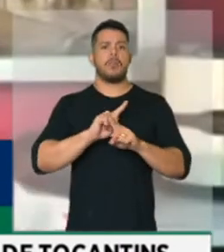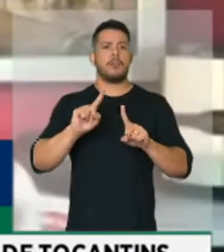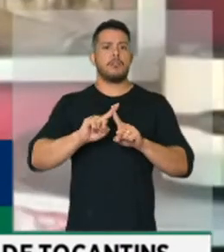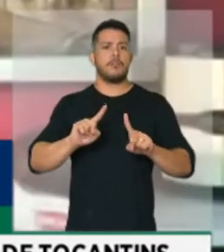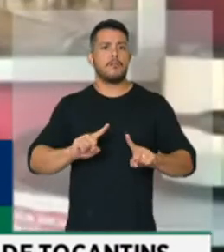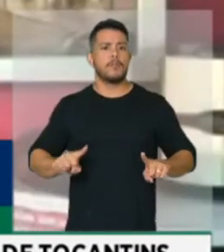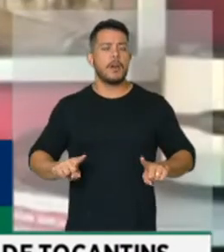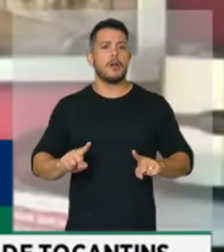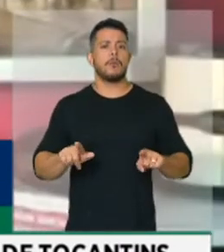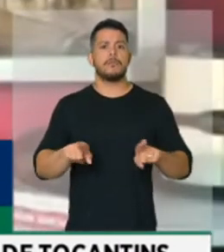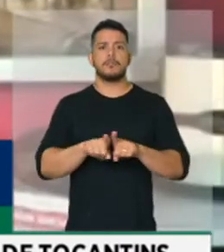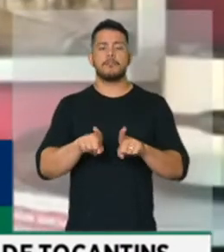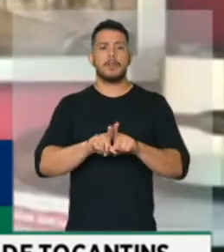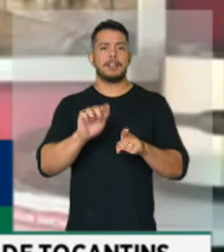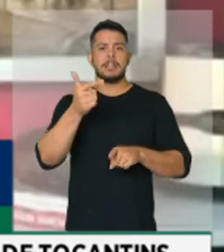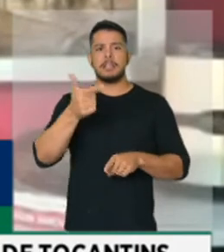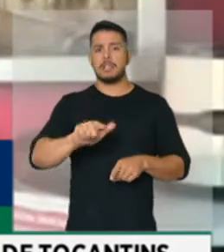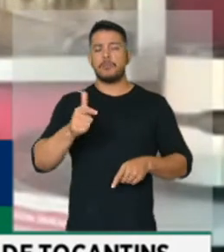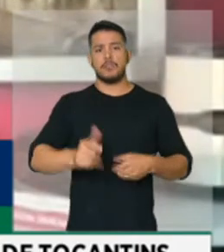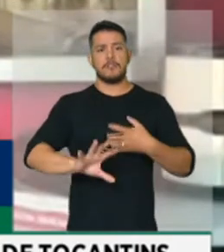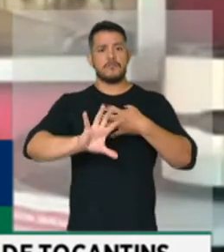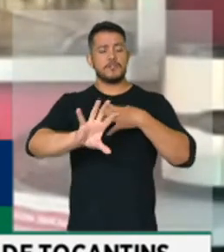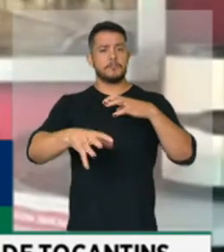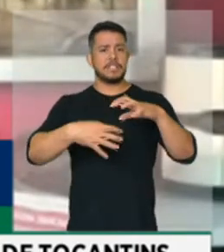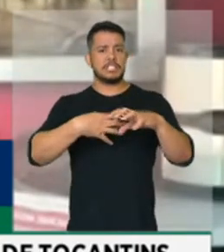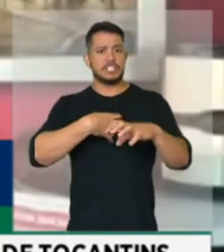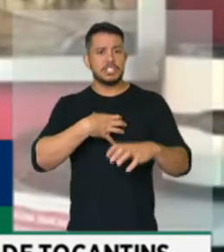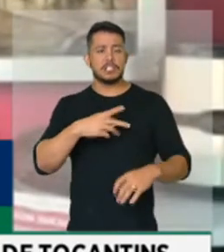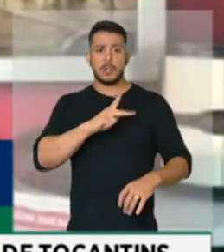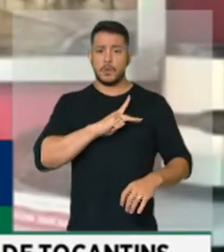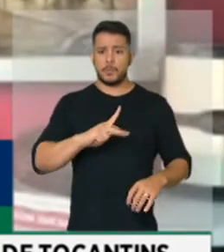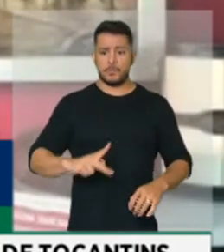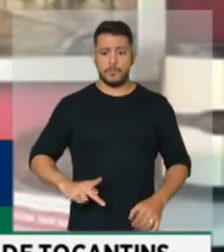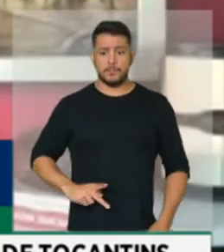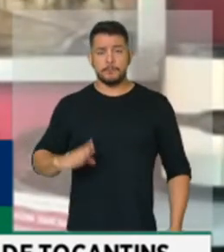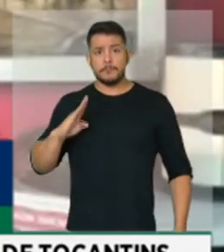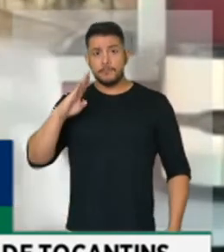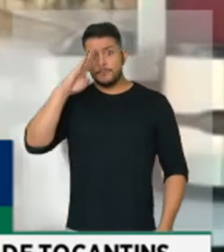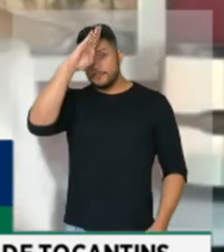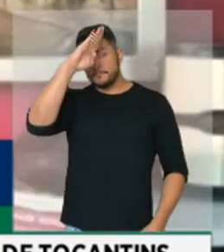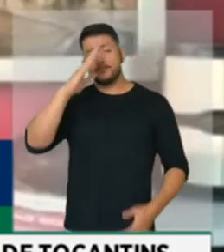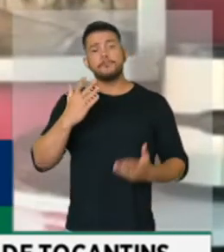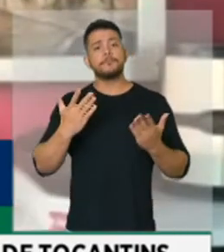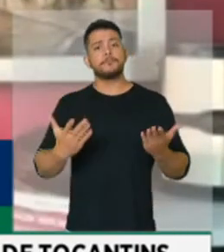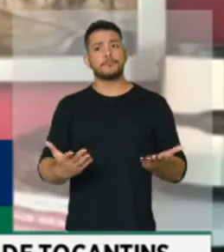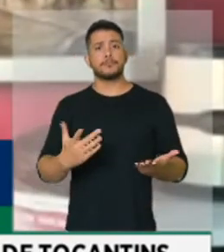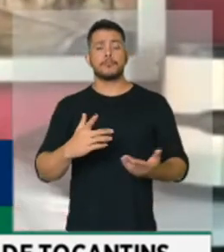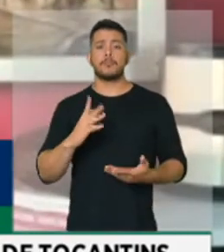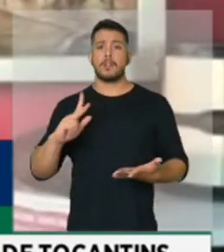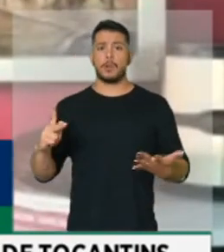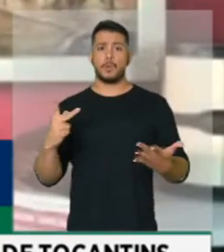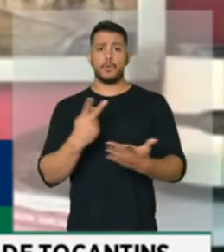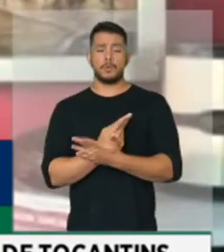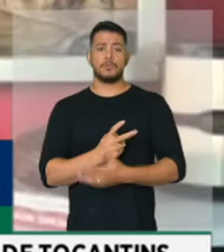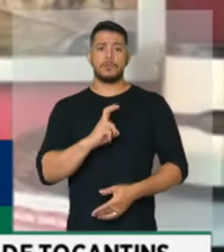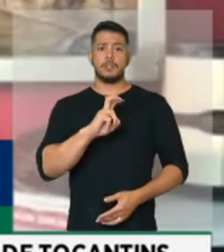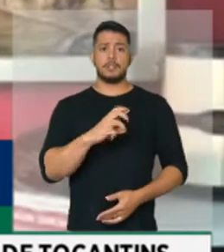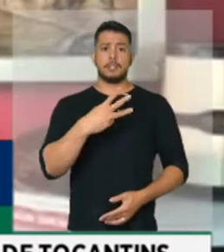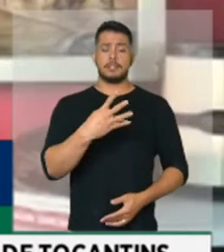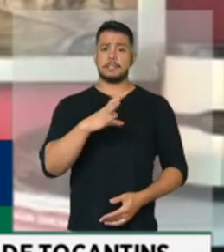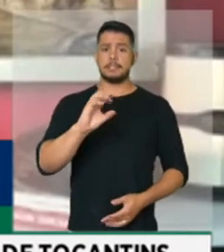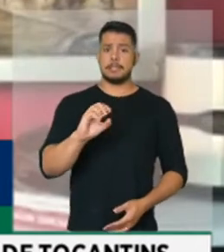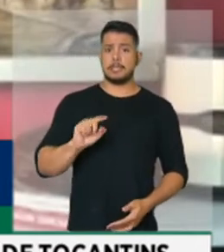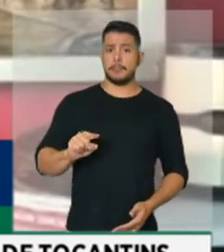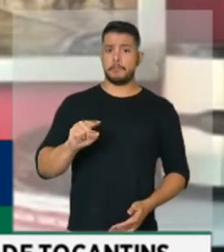de empatia do presidente da República, senhor Jair Bolsonaro, nós tivemos 530 mil mortos nesse